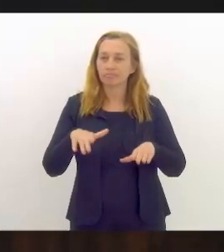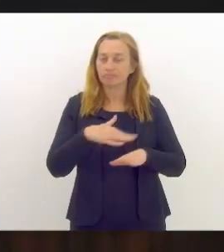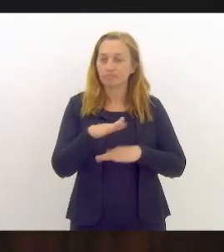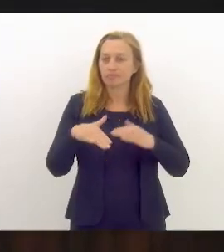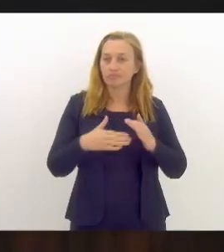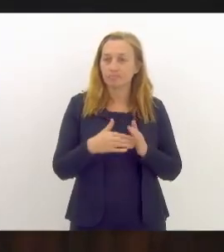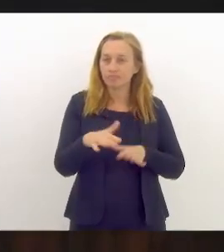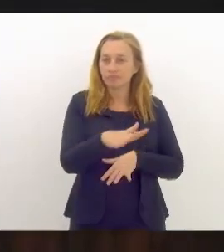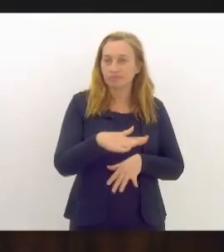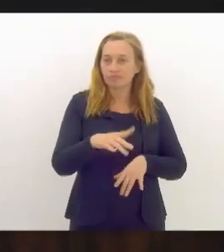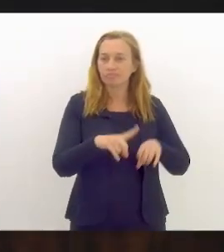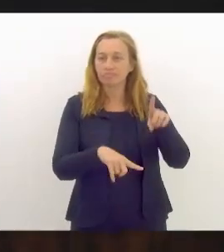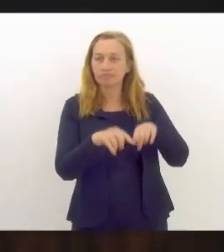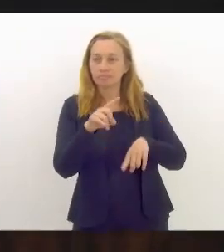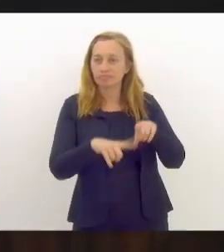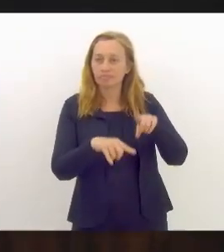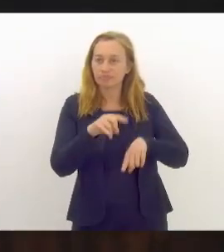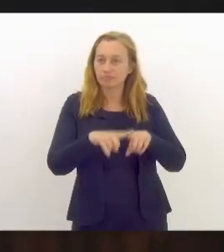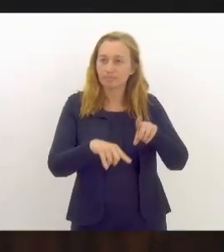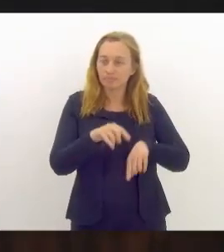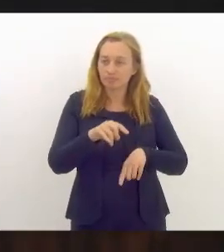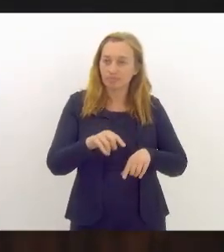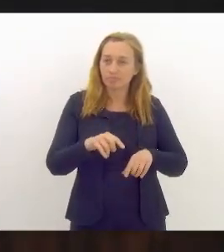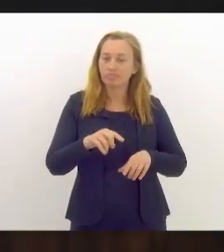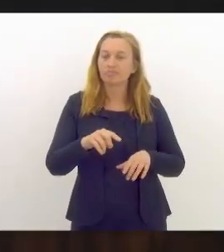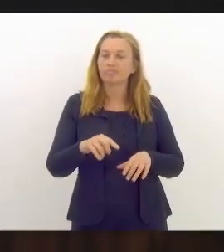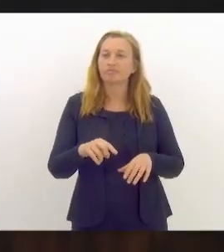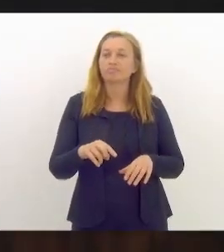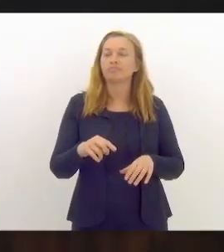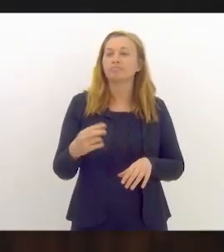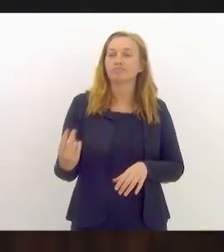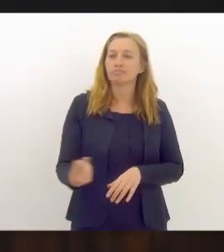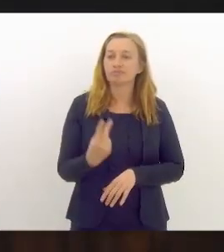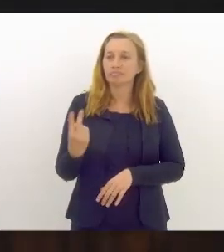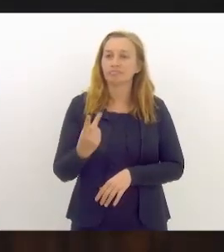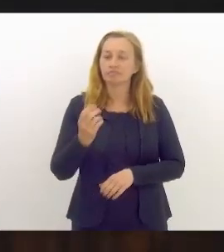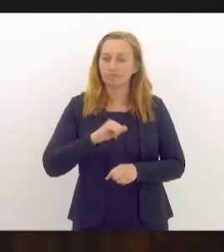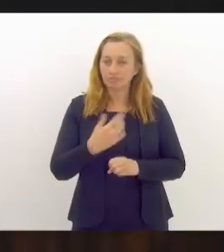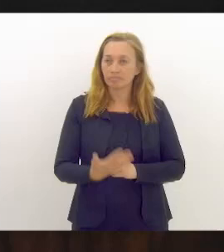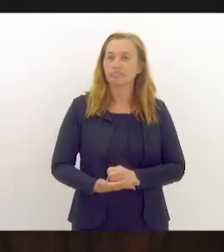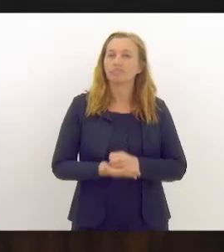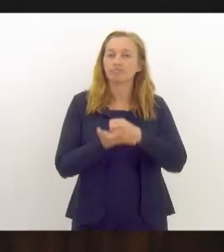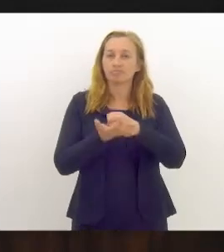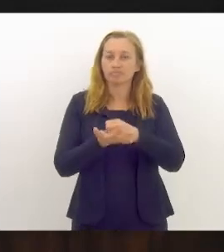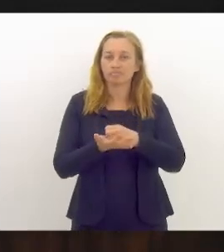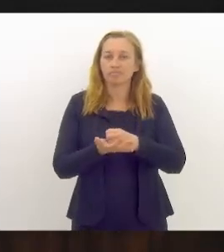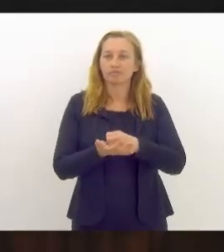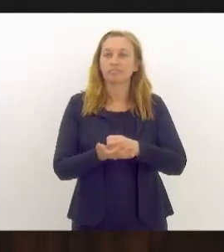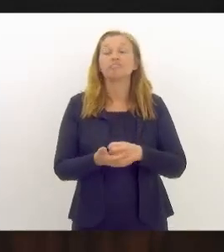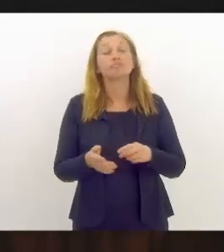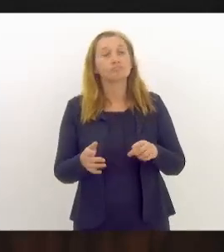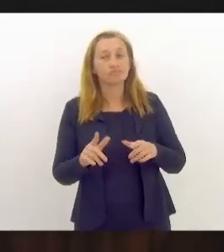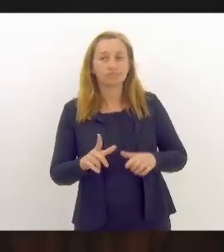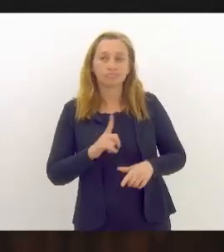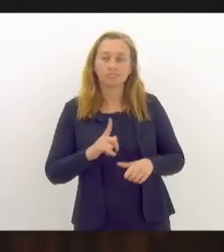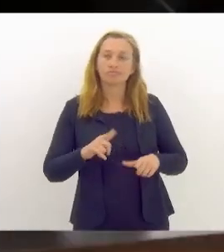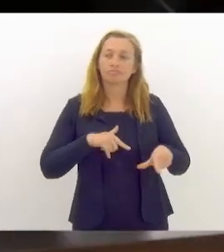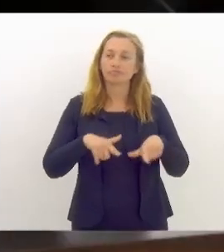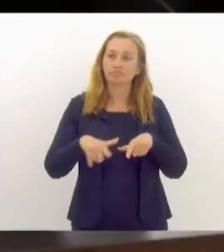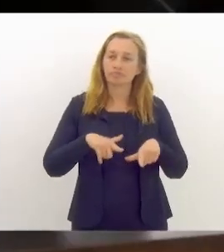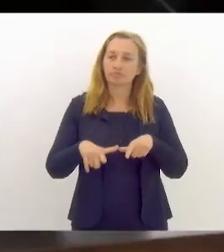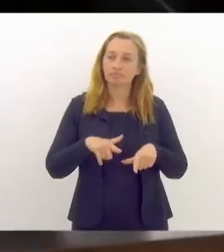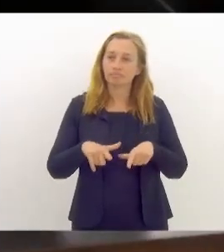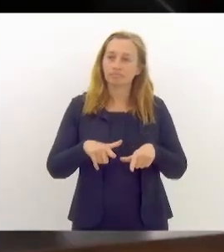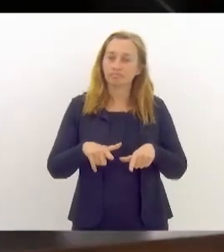a cadeia produtiva promovendo geração de valor e sustentabilidade e tem atuado de forma